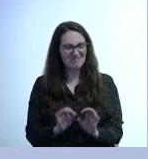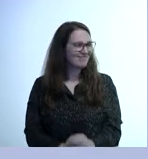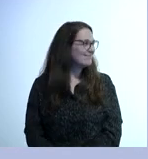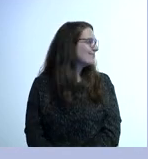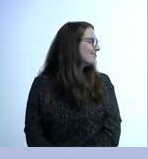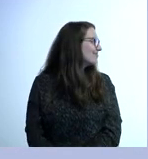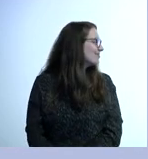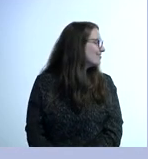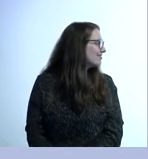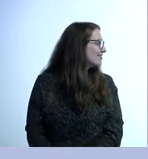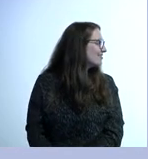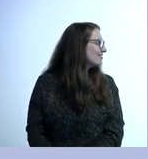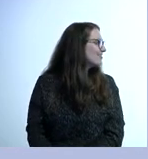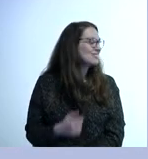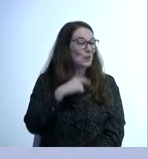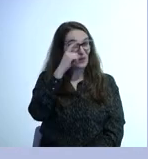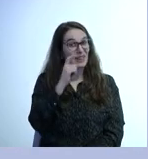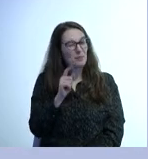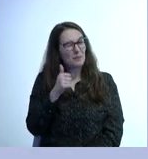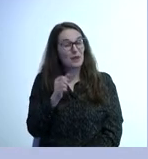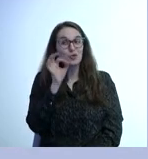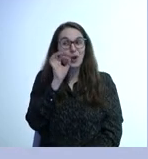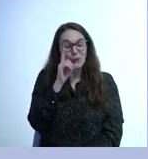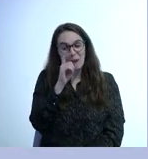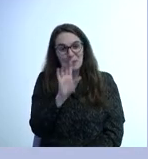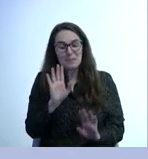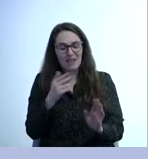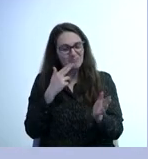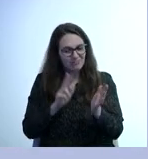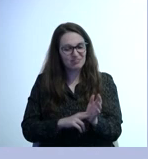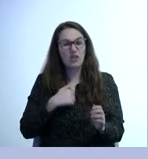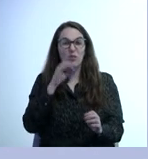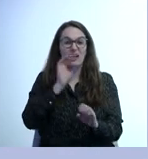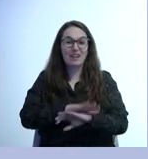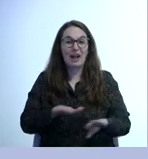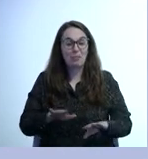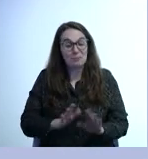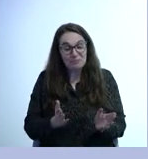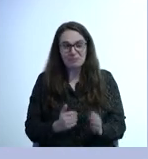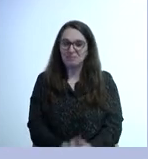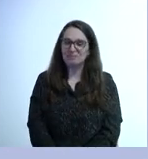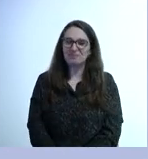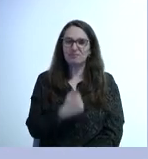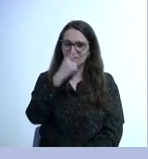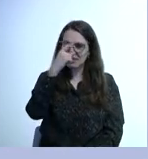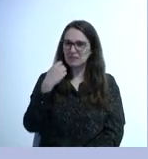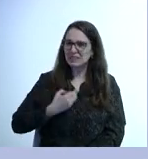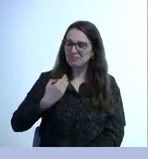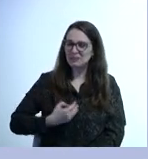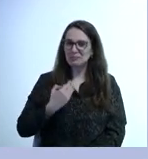realmente. É capaz de ser verdade, eu já não me lembro do charuto, lembro-me, mas já deixei de fumar. Mas lembro-me